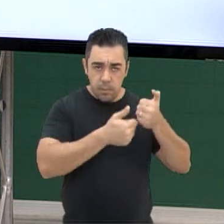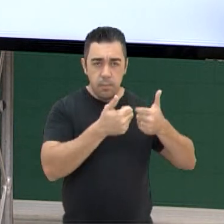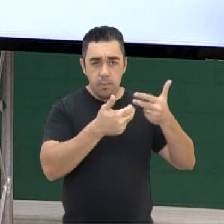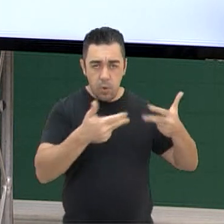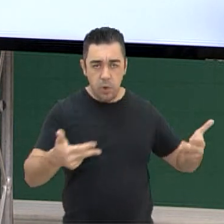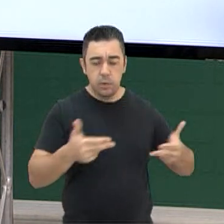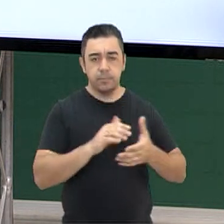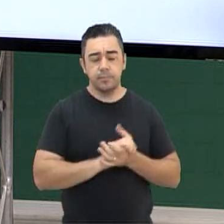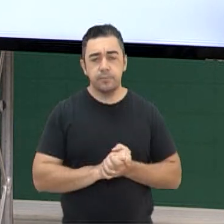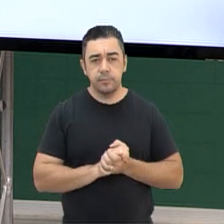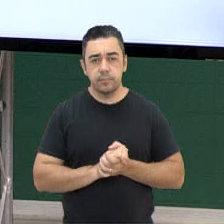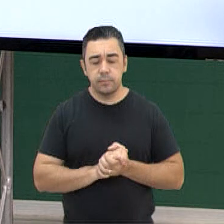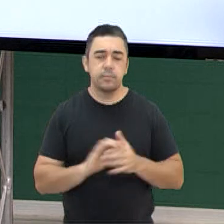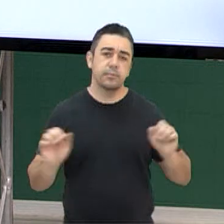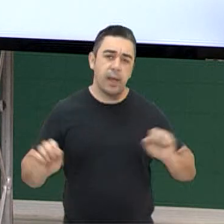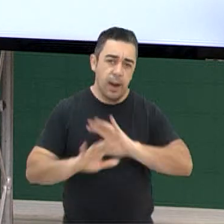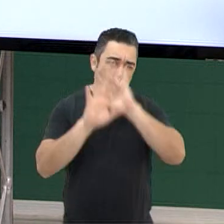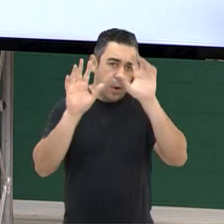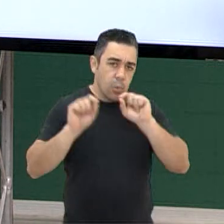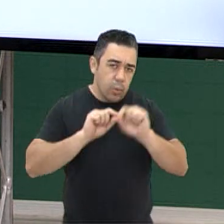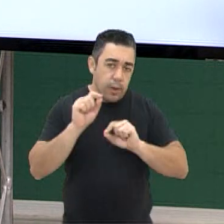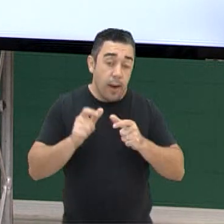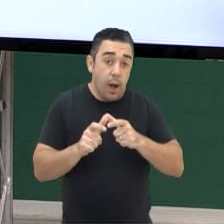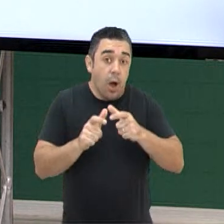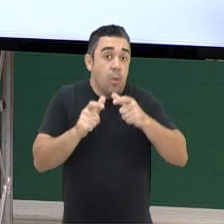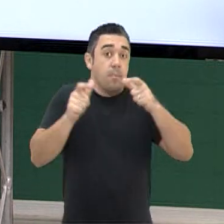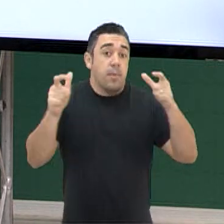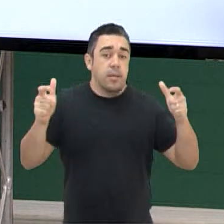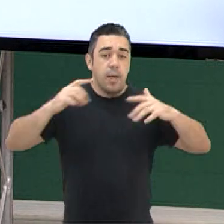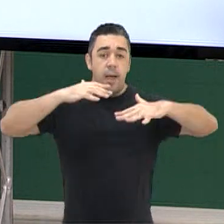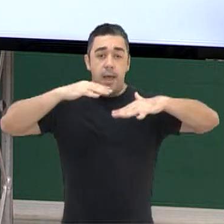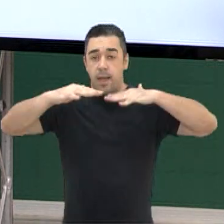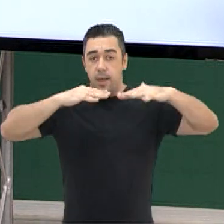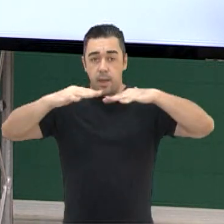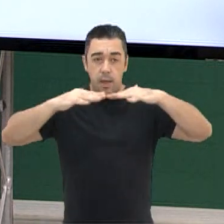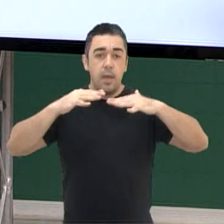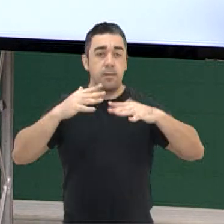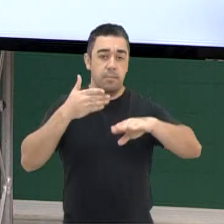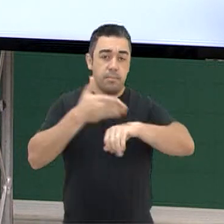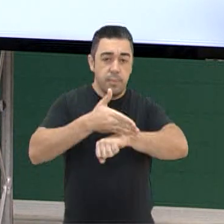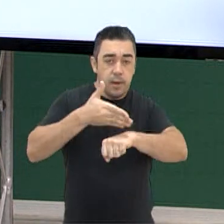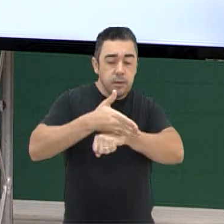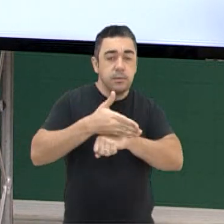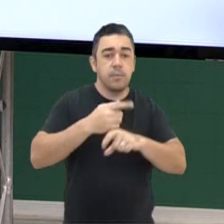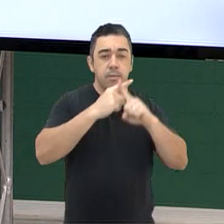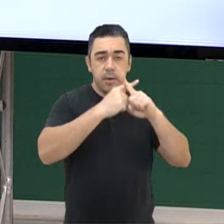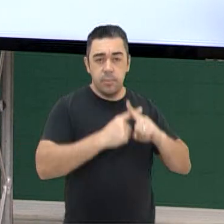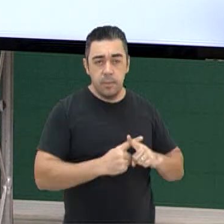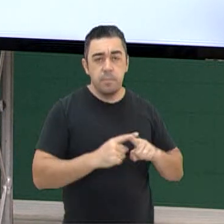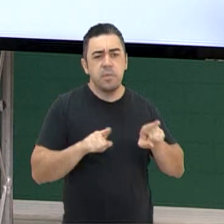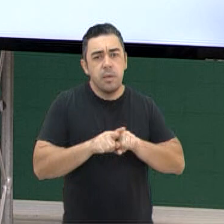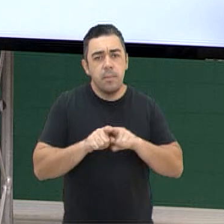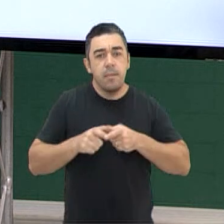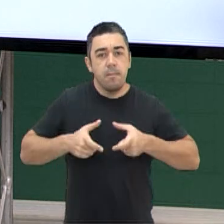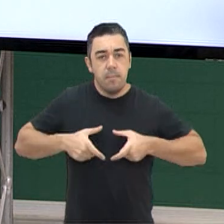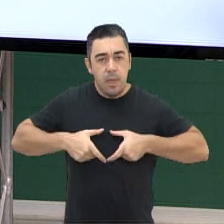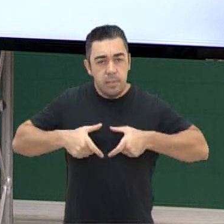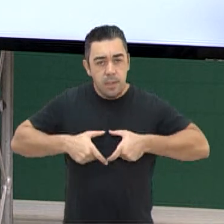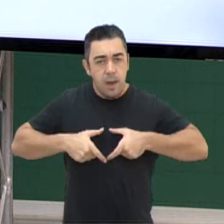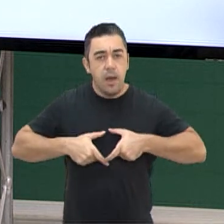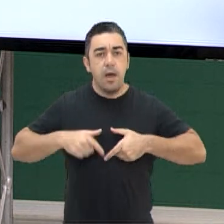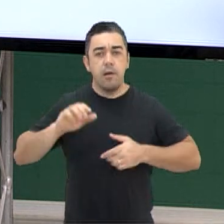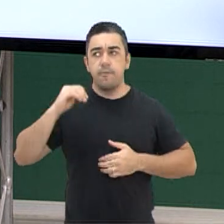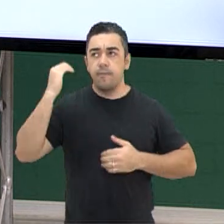que era aumentar o número de atletas e, consequentemente, aumentar o número de medalhas em